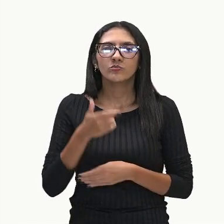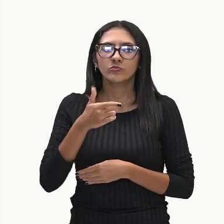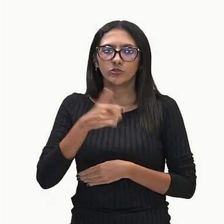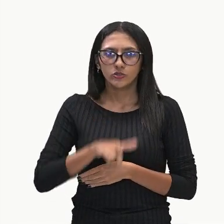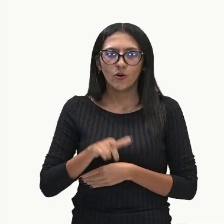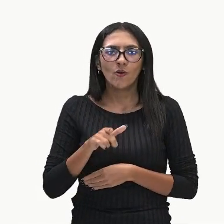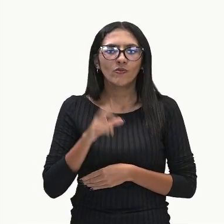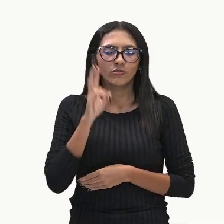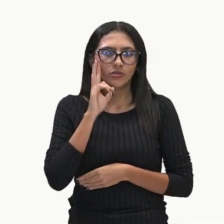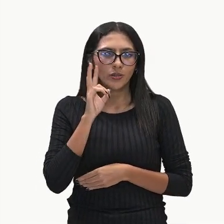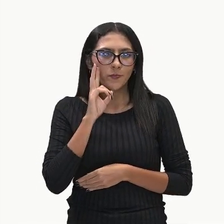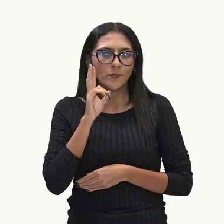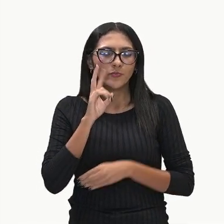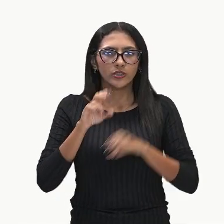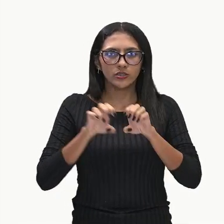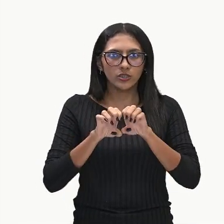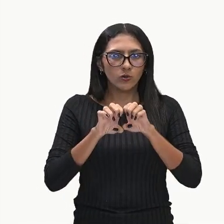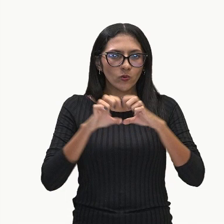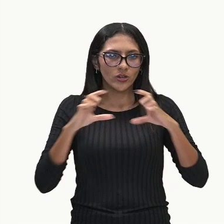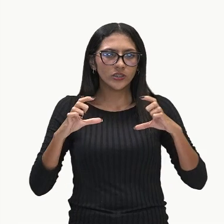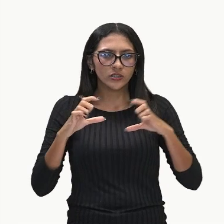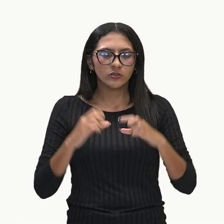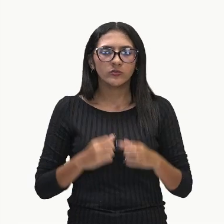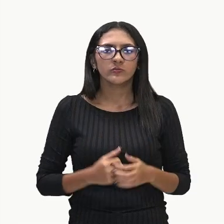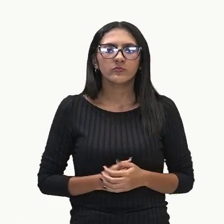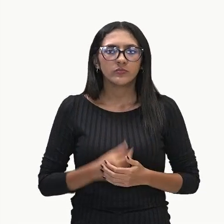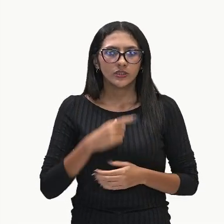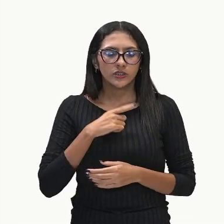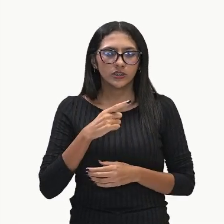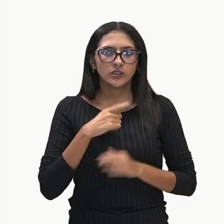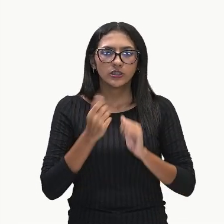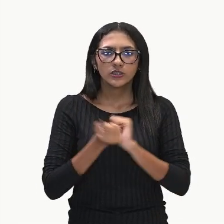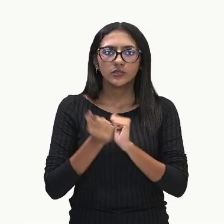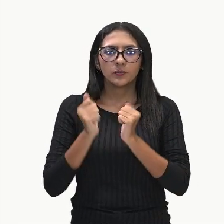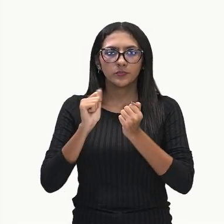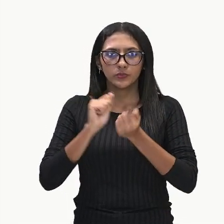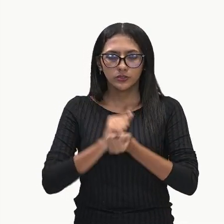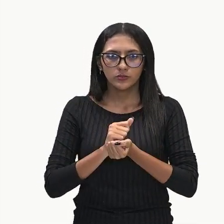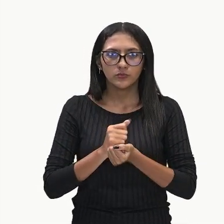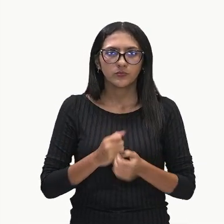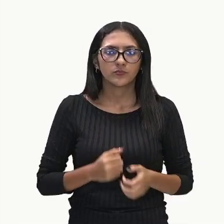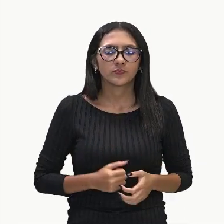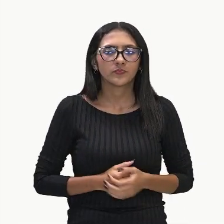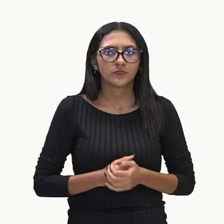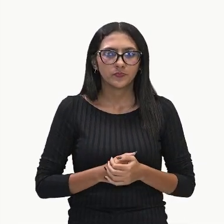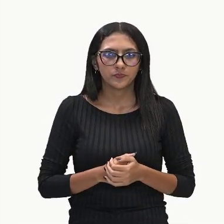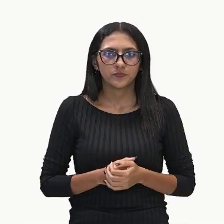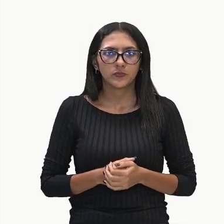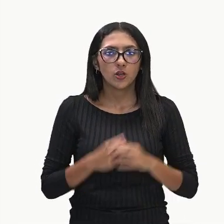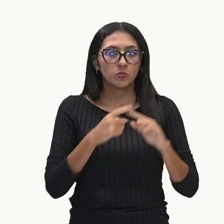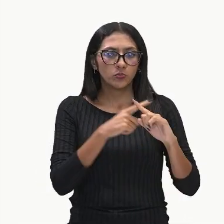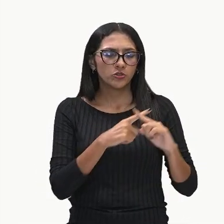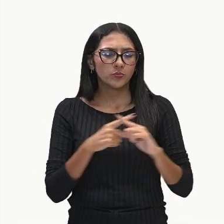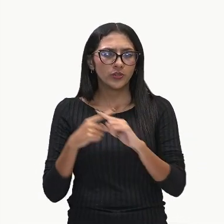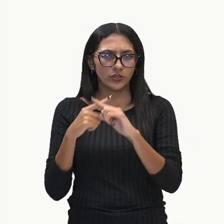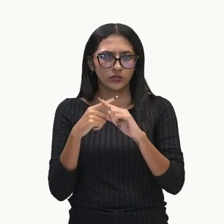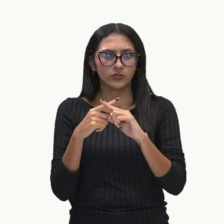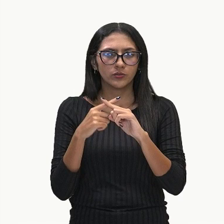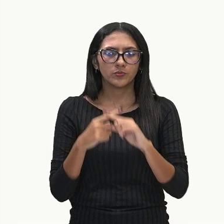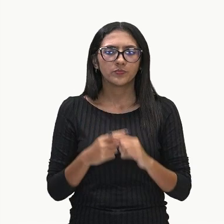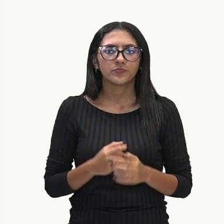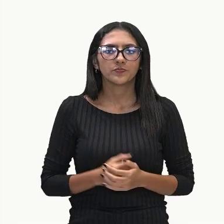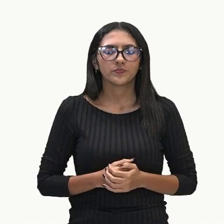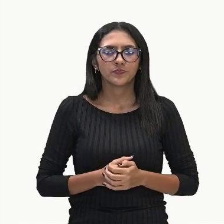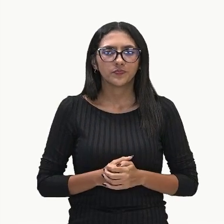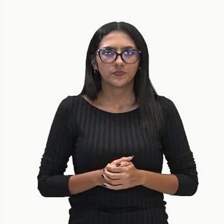equação e fatoramos ali, vamos escrevê-la na forma de um produto, de uma multiplicação, usando o